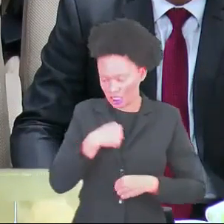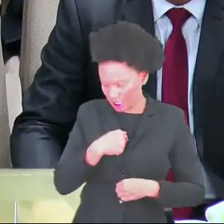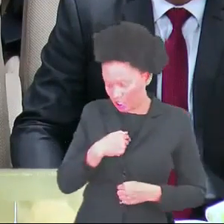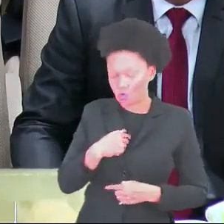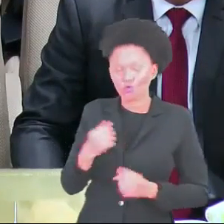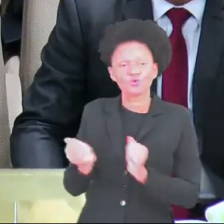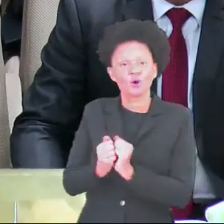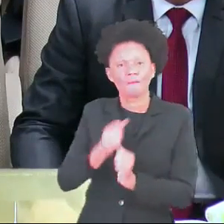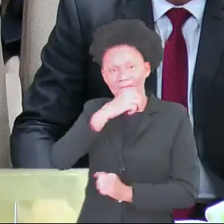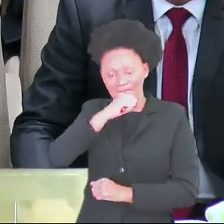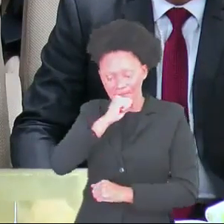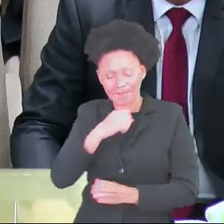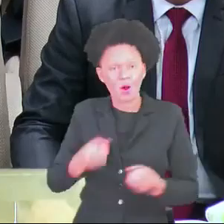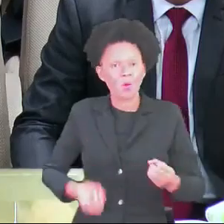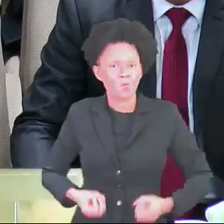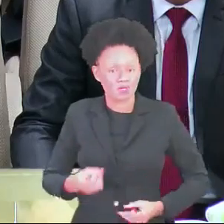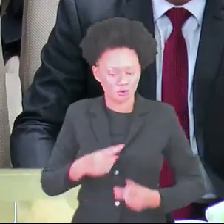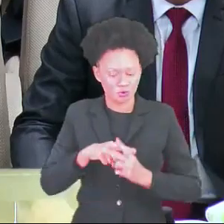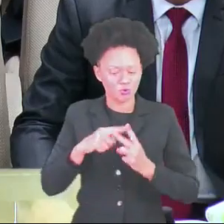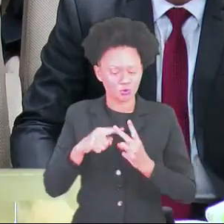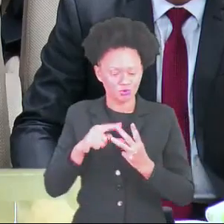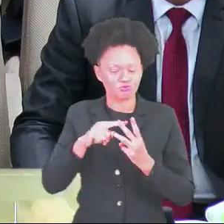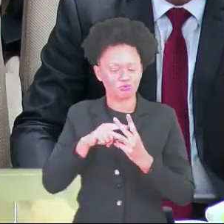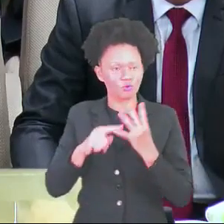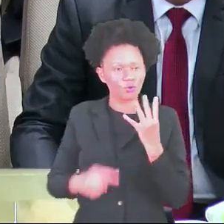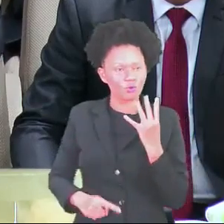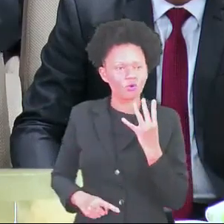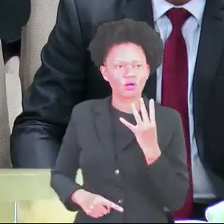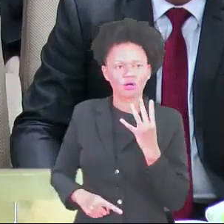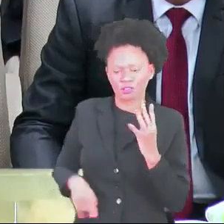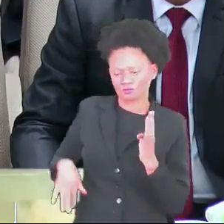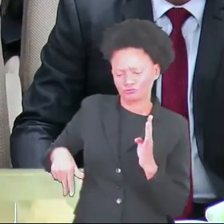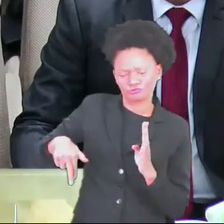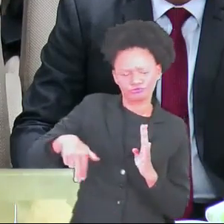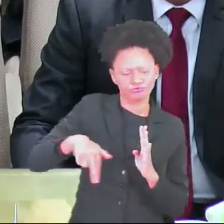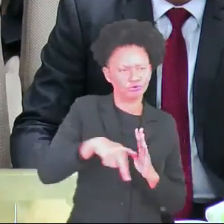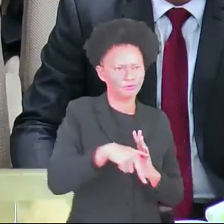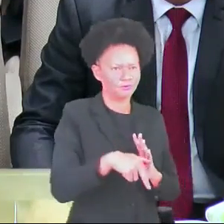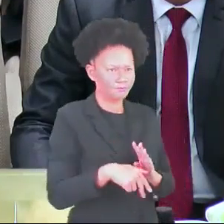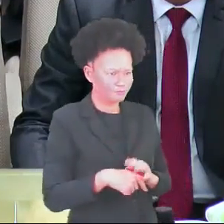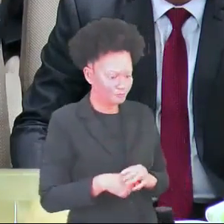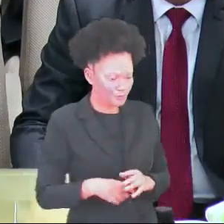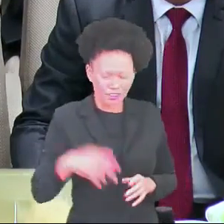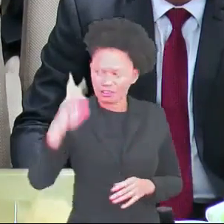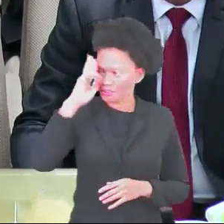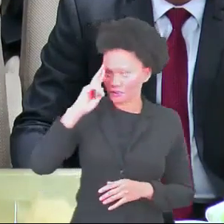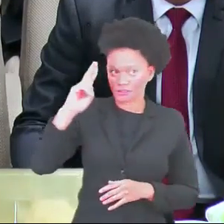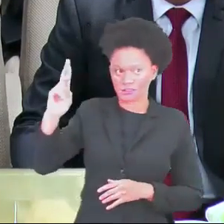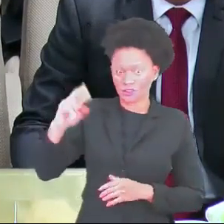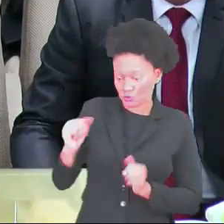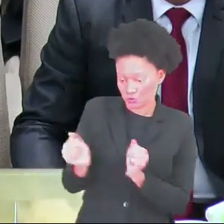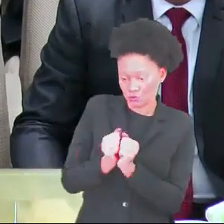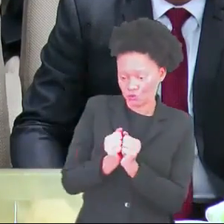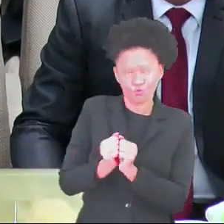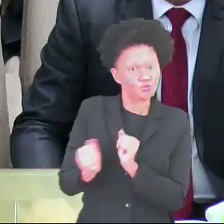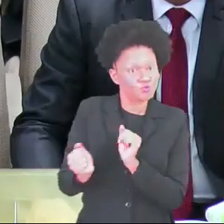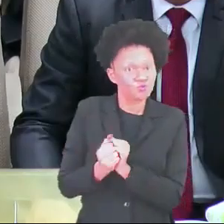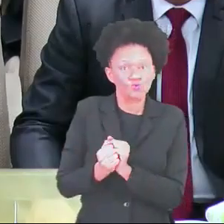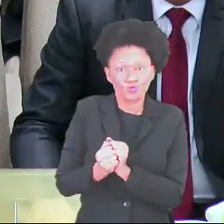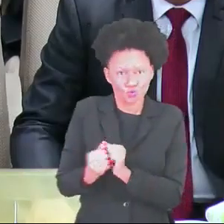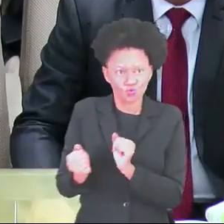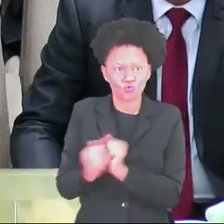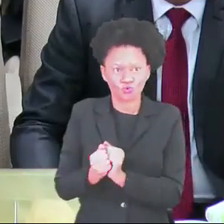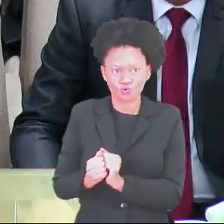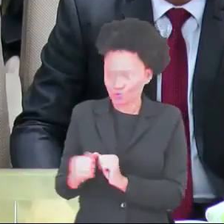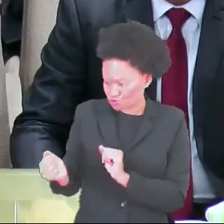mais dois obreiros. E ele chegou perto daquela mulher e disse: Senhor, eu lá na cola dele, juntinho, sempre